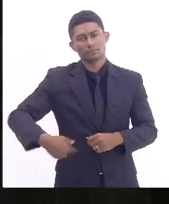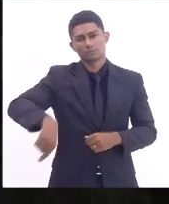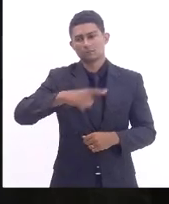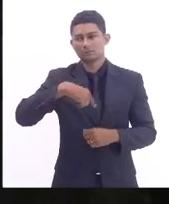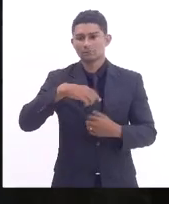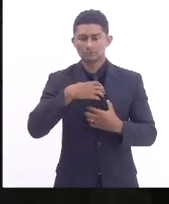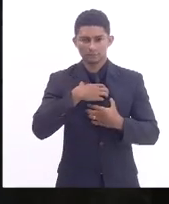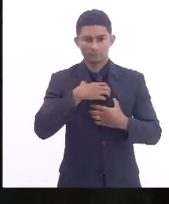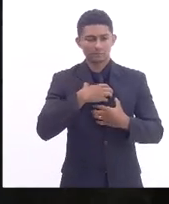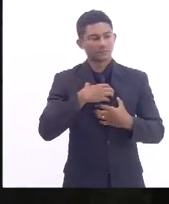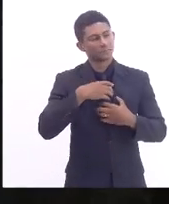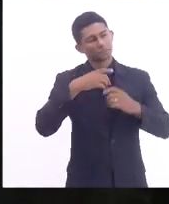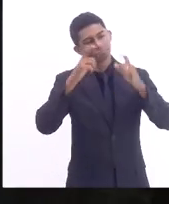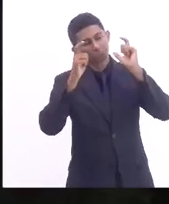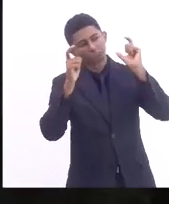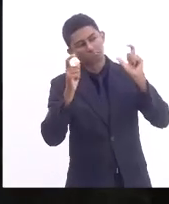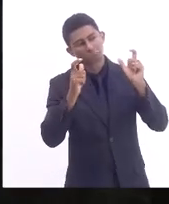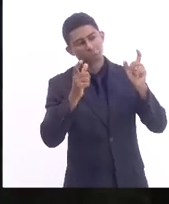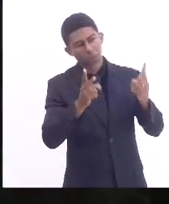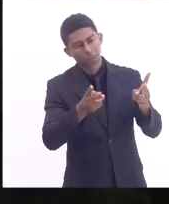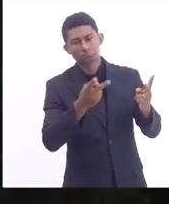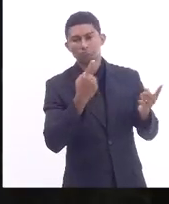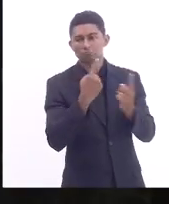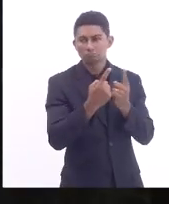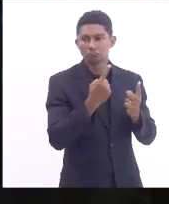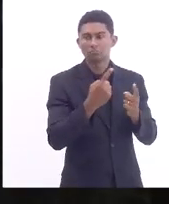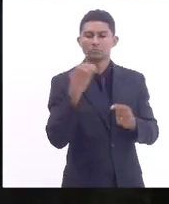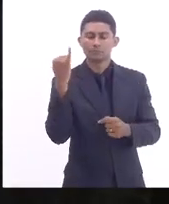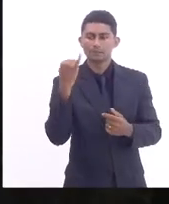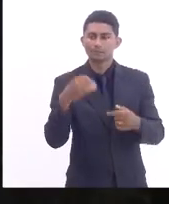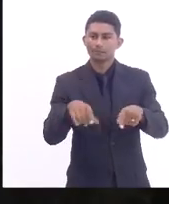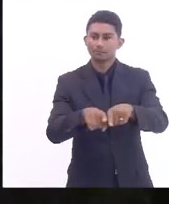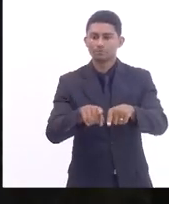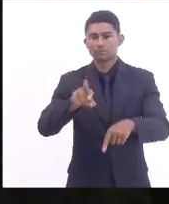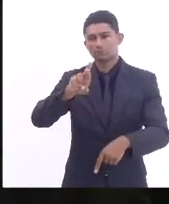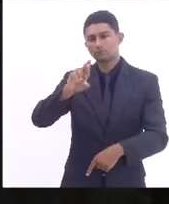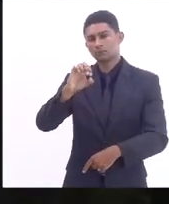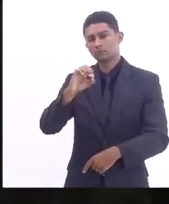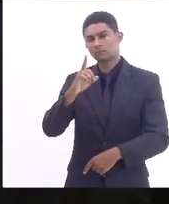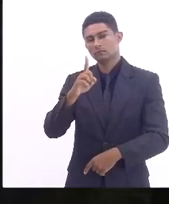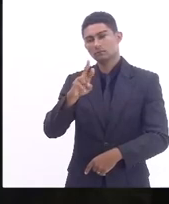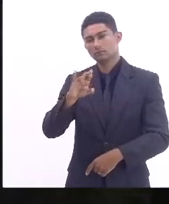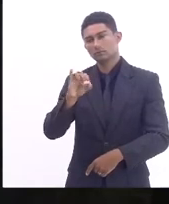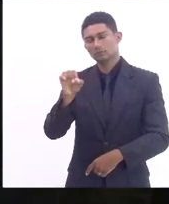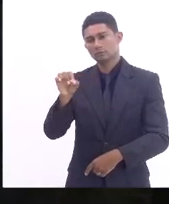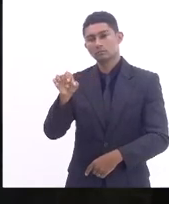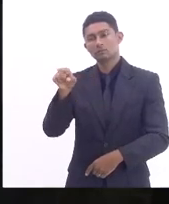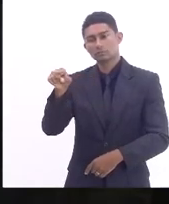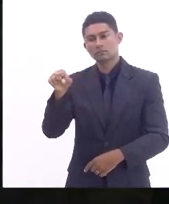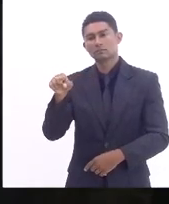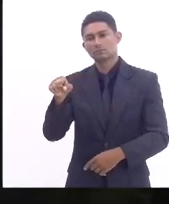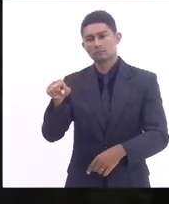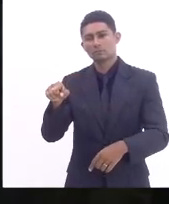o nosso interesse de manter de água vai Rodrigo Scherer defensora aqui da do pessoal das vans